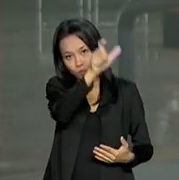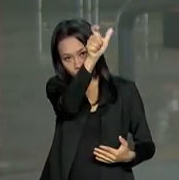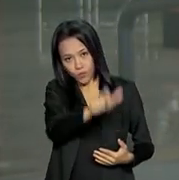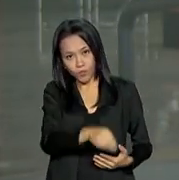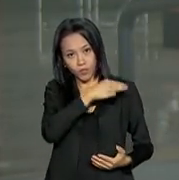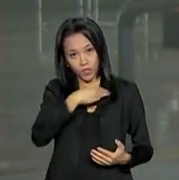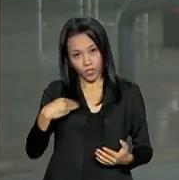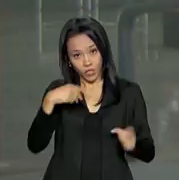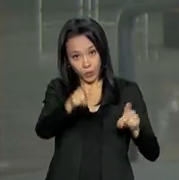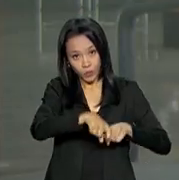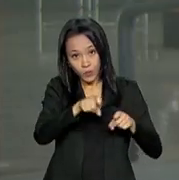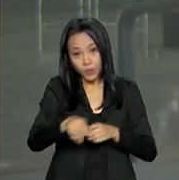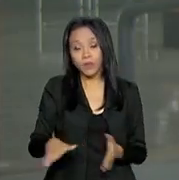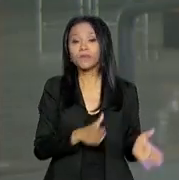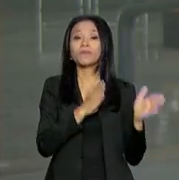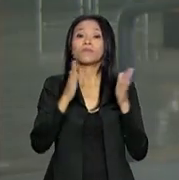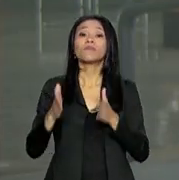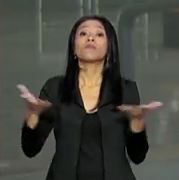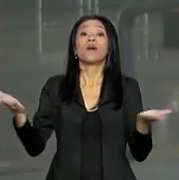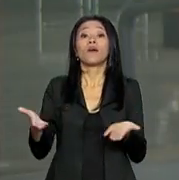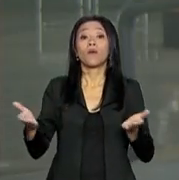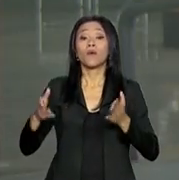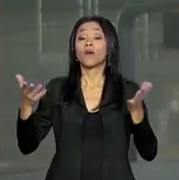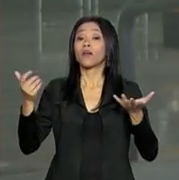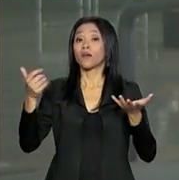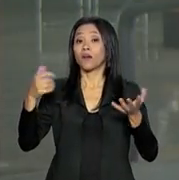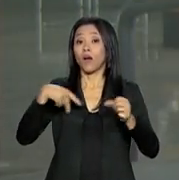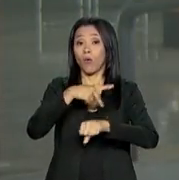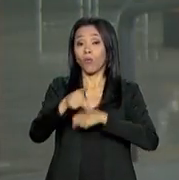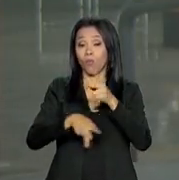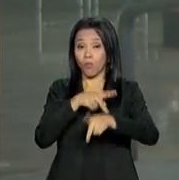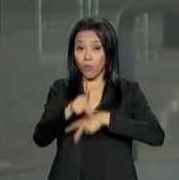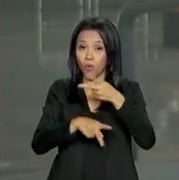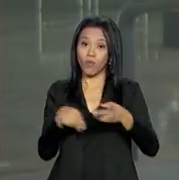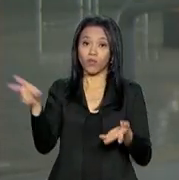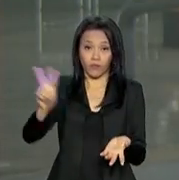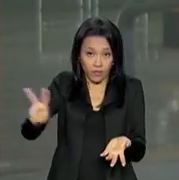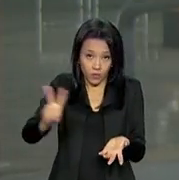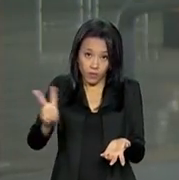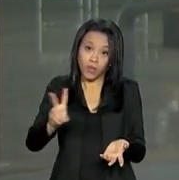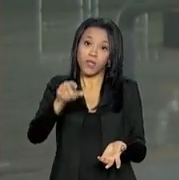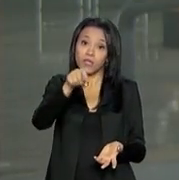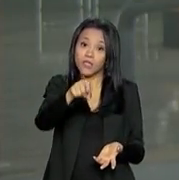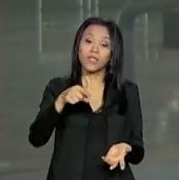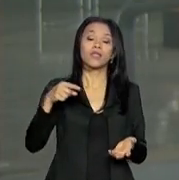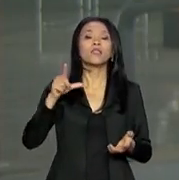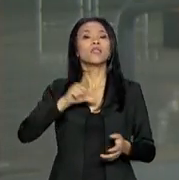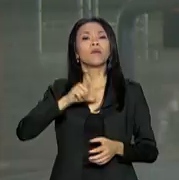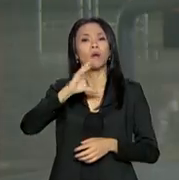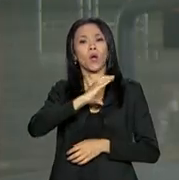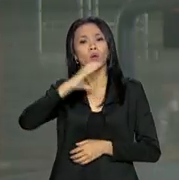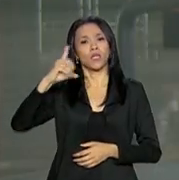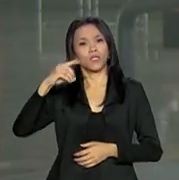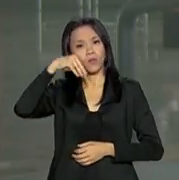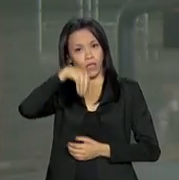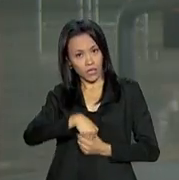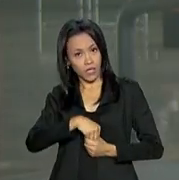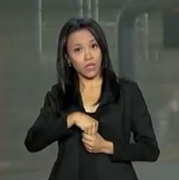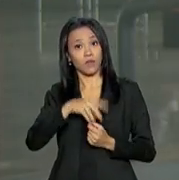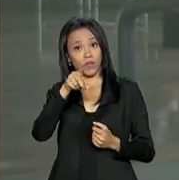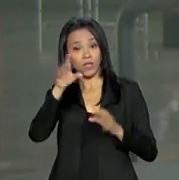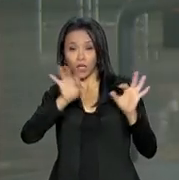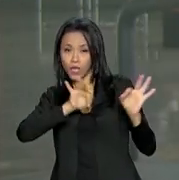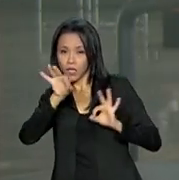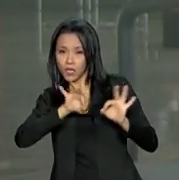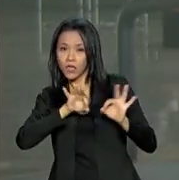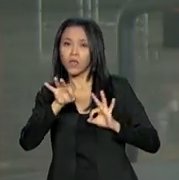venezuelanos os membros do comitê de assistência emergencial que é coordenado pela casa civil e que trata da imigração dos venezuelanos